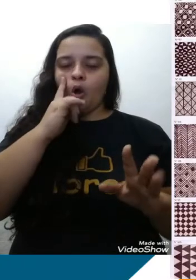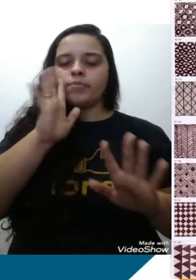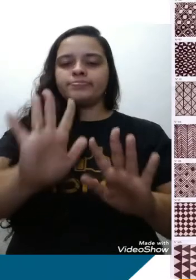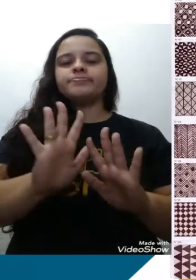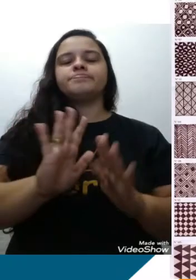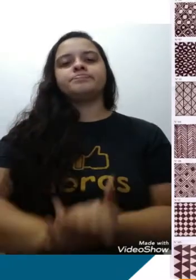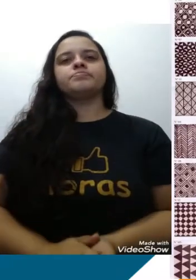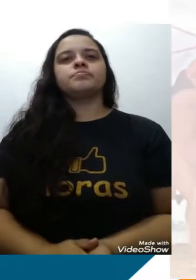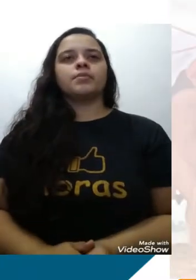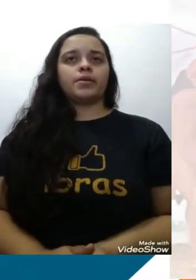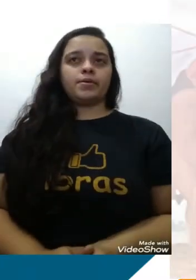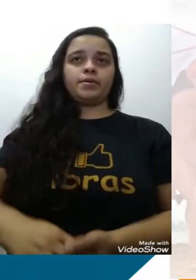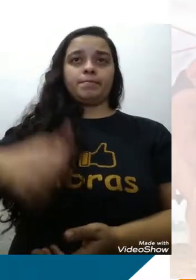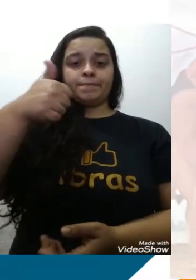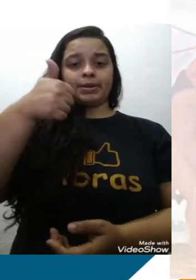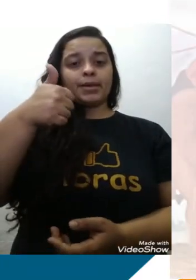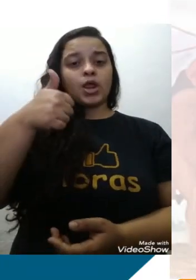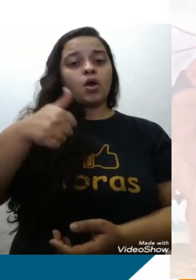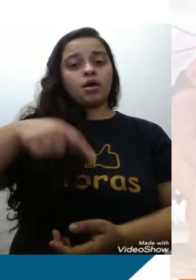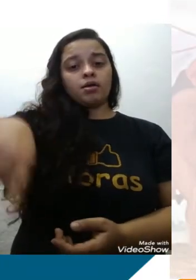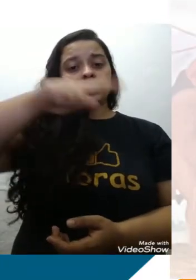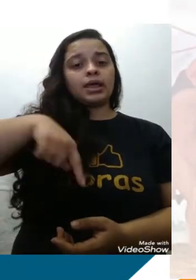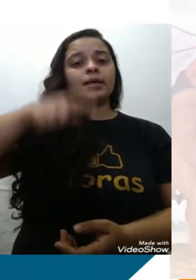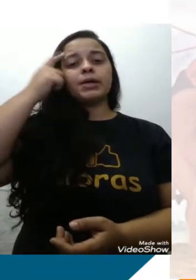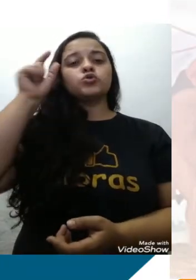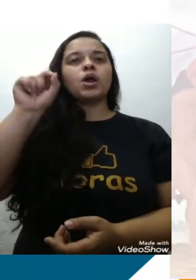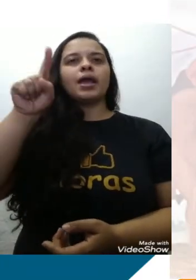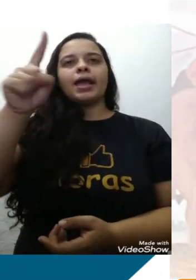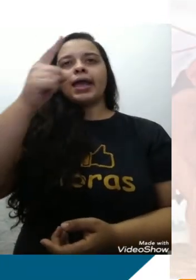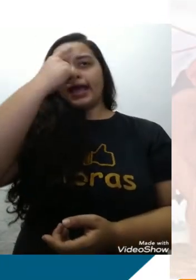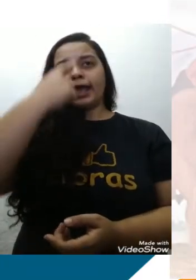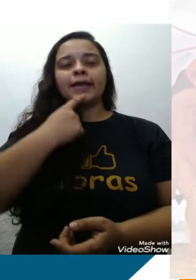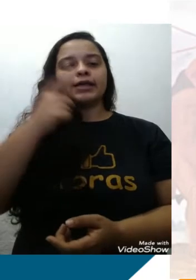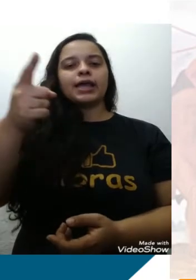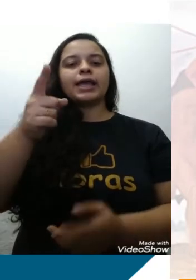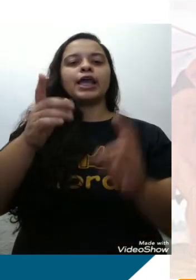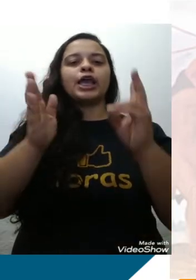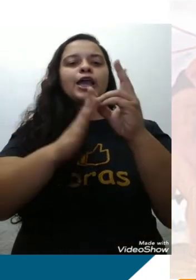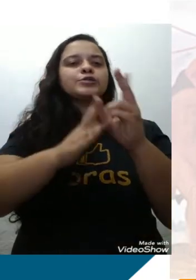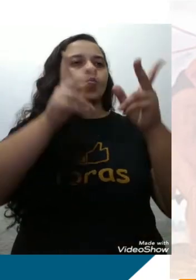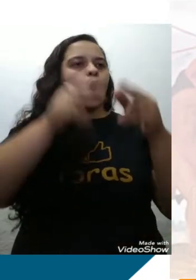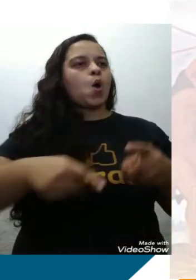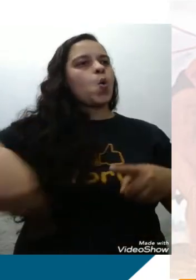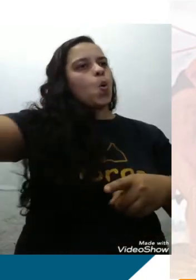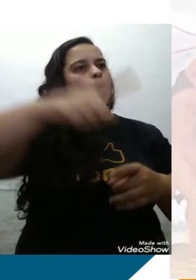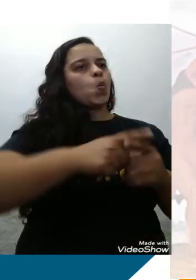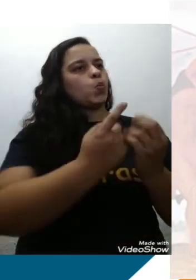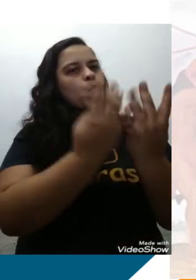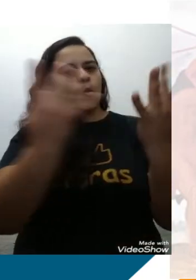esses equívocos. O primeiro é a ideia de que o índio é um ser genérico, né? Que todos os índios são iguais, que